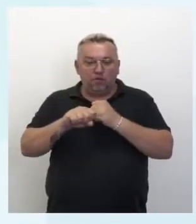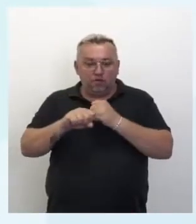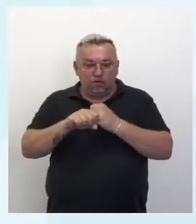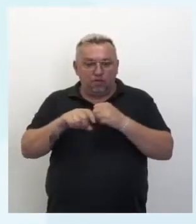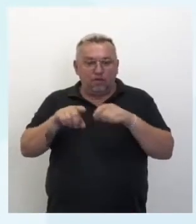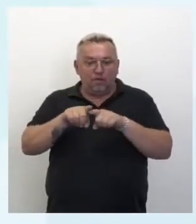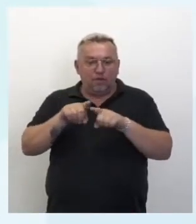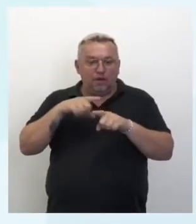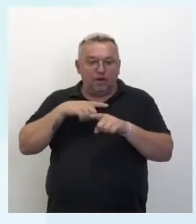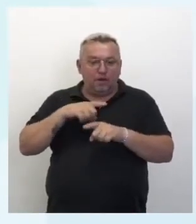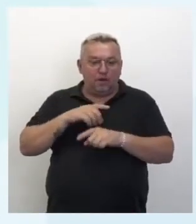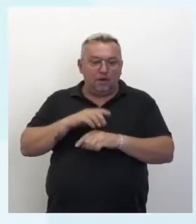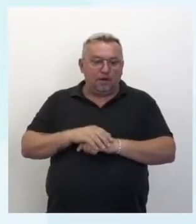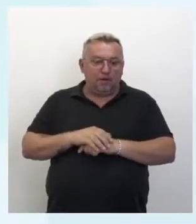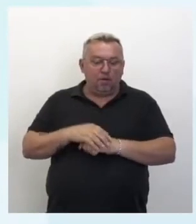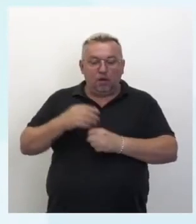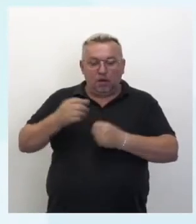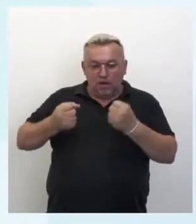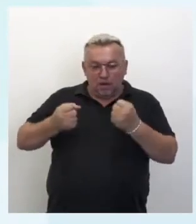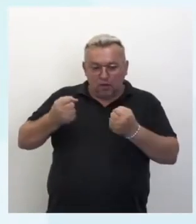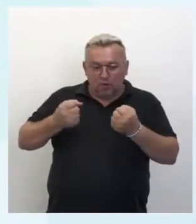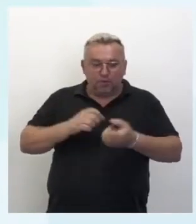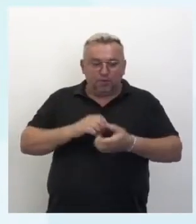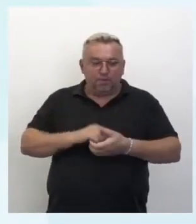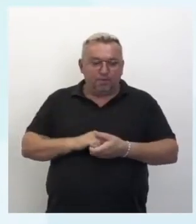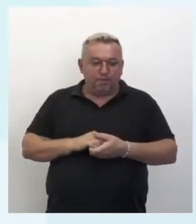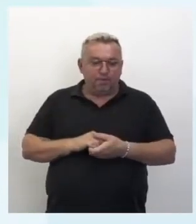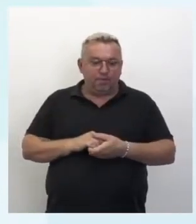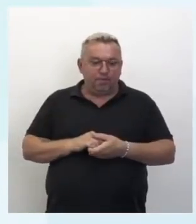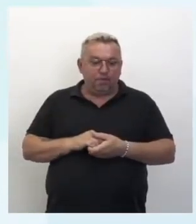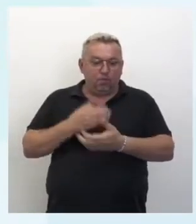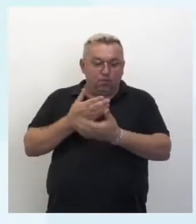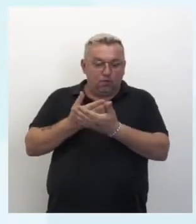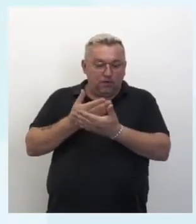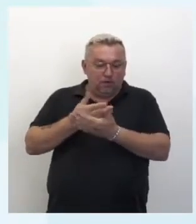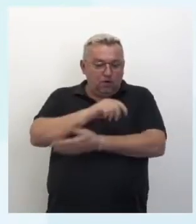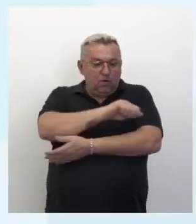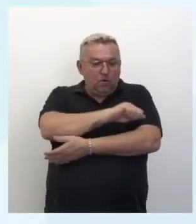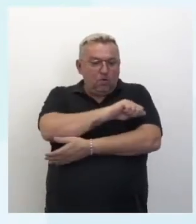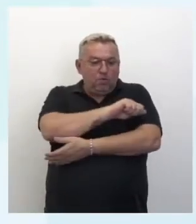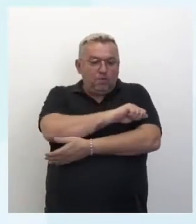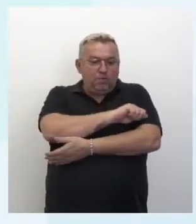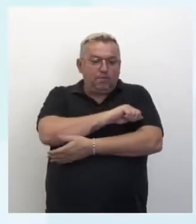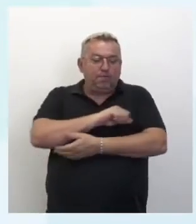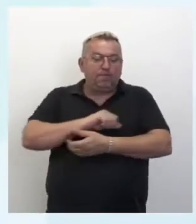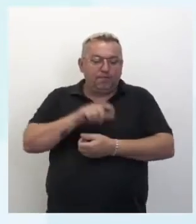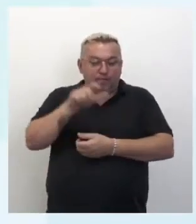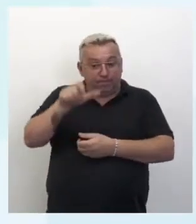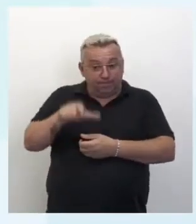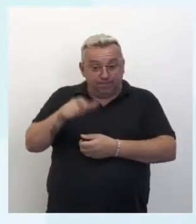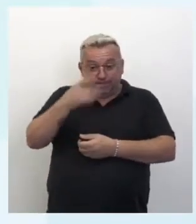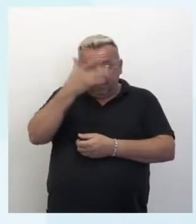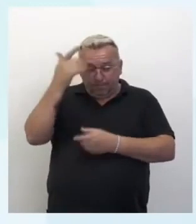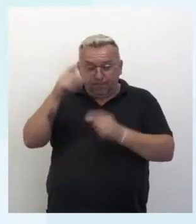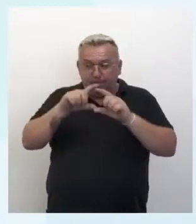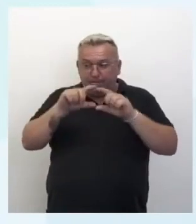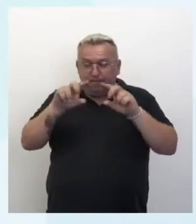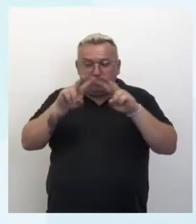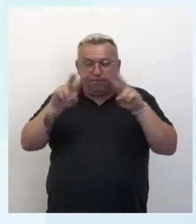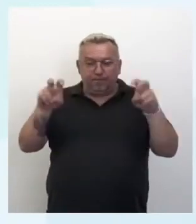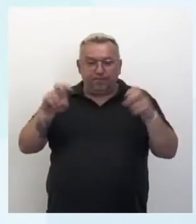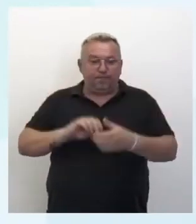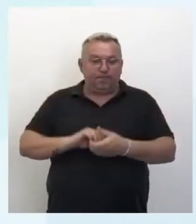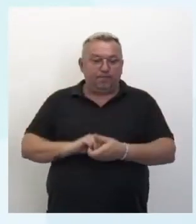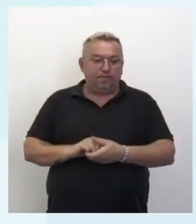aqui the car, né? The students, né? Que são os sujeitos da frase. São John,